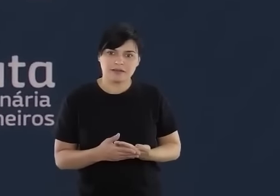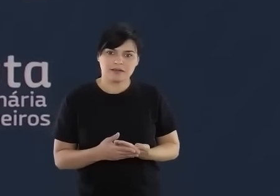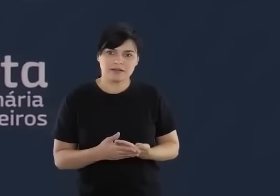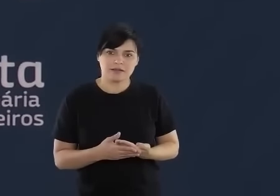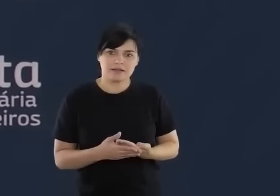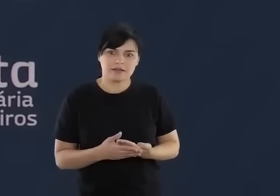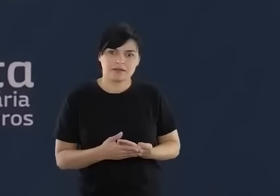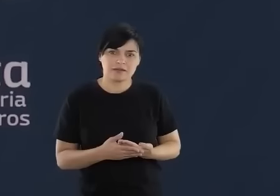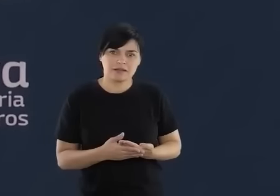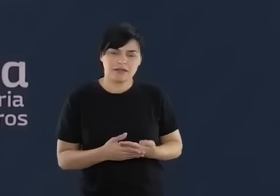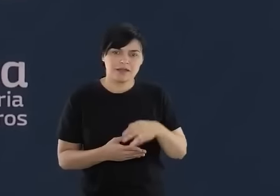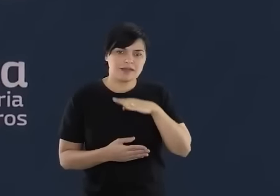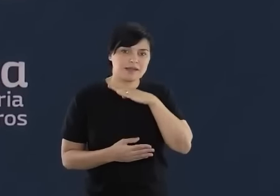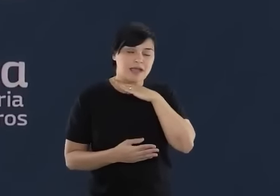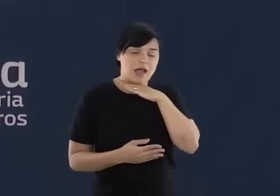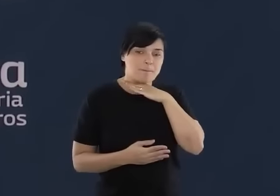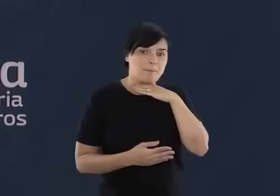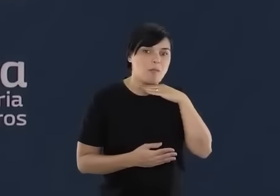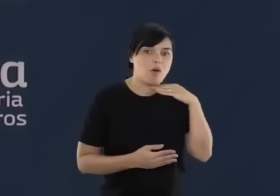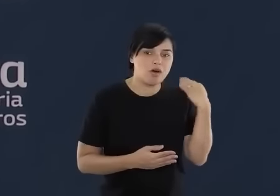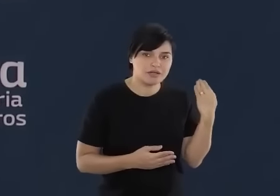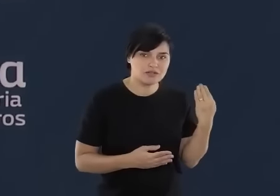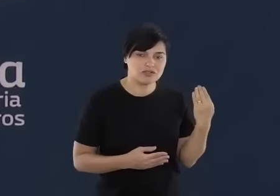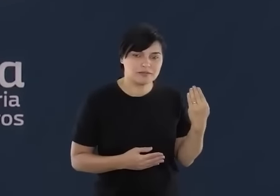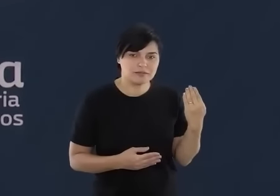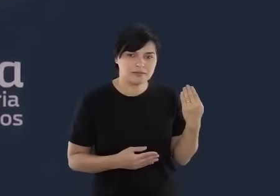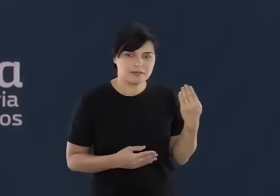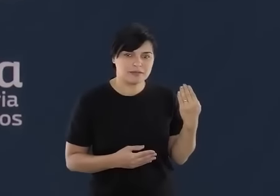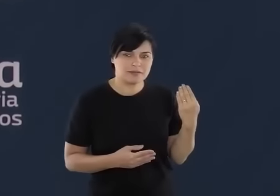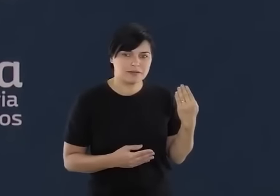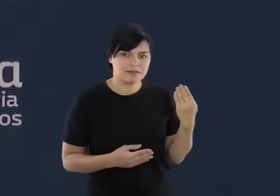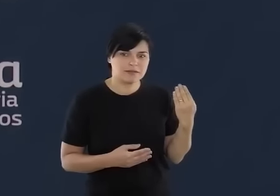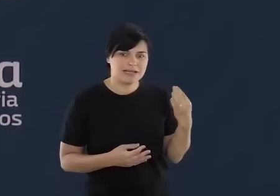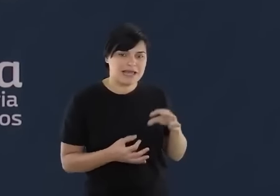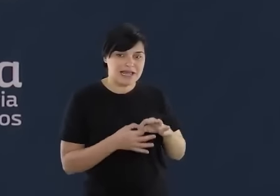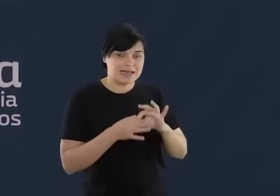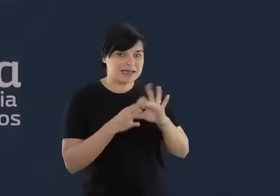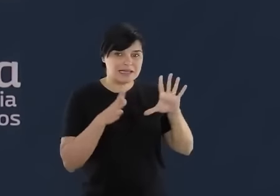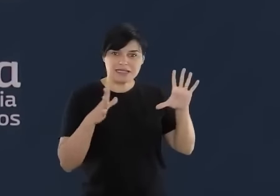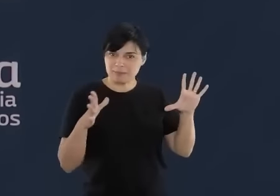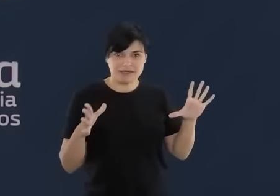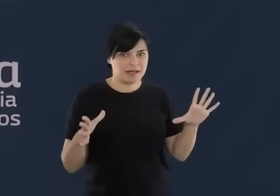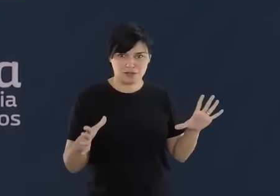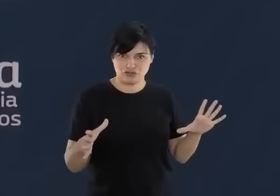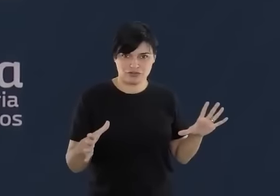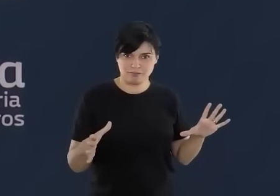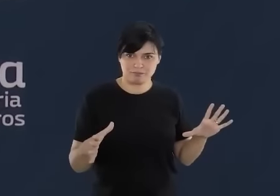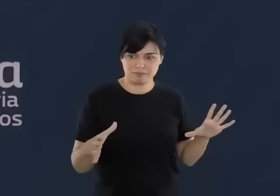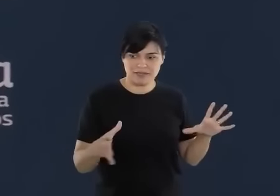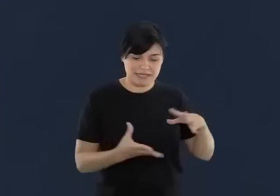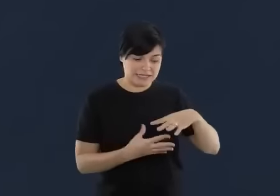gregos quando alguém morria a alma imaterial era liberta do claustro da prisão do